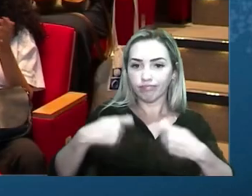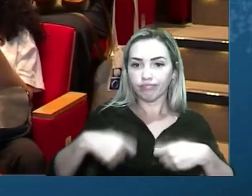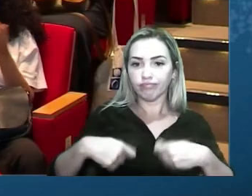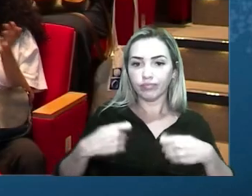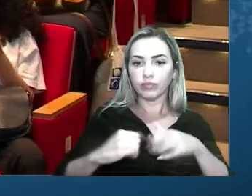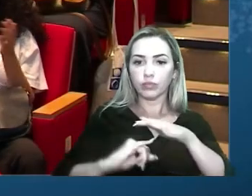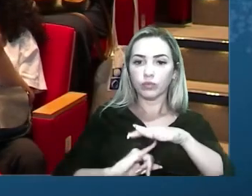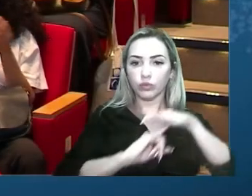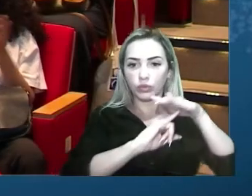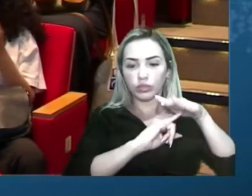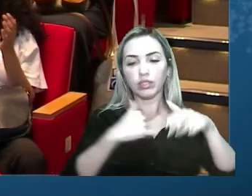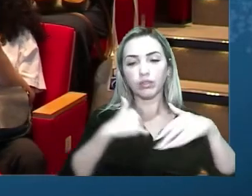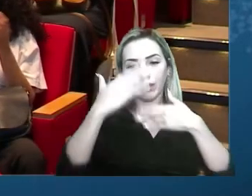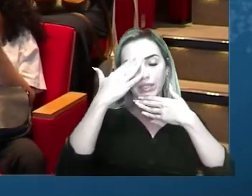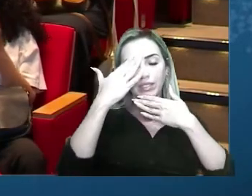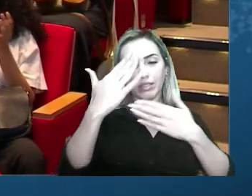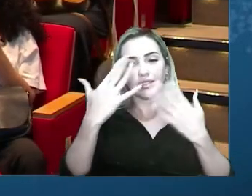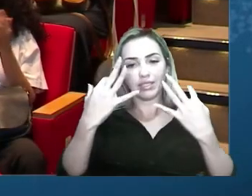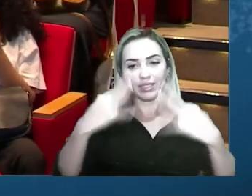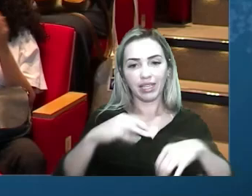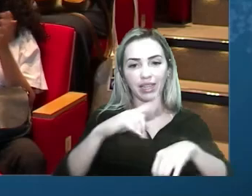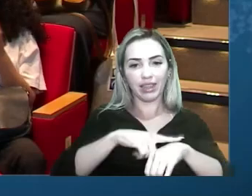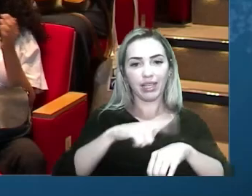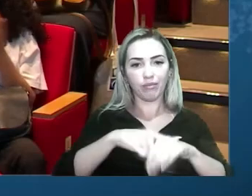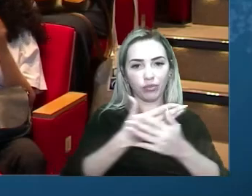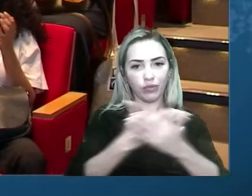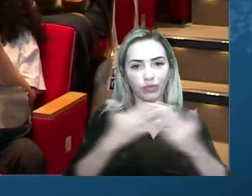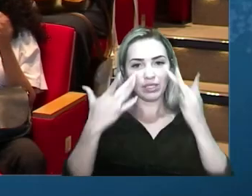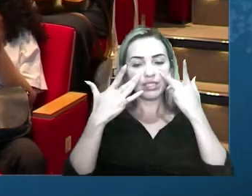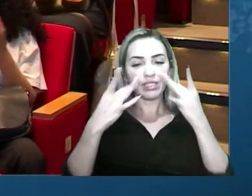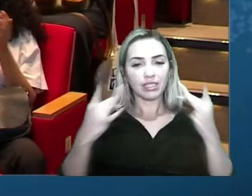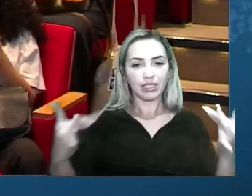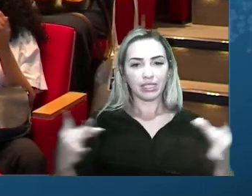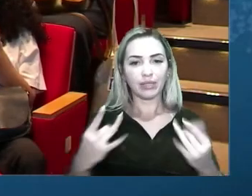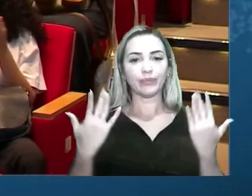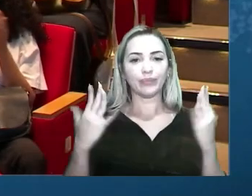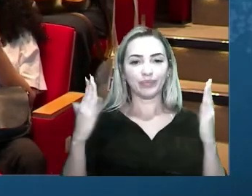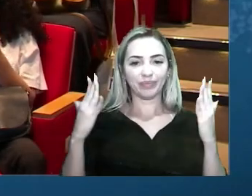eu agradeço muito o tempo de vocês e a atenção.